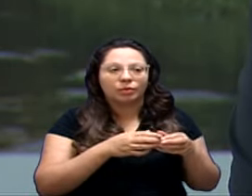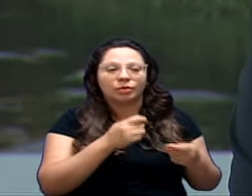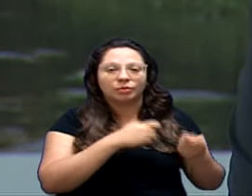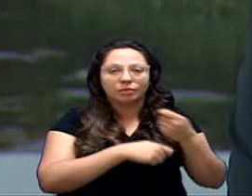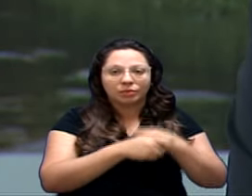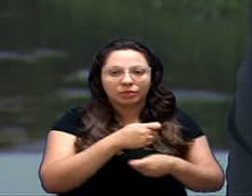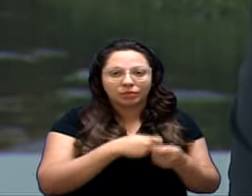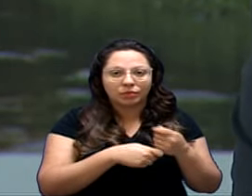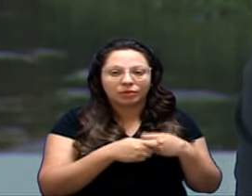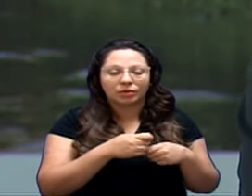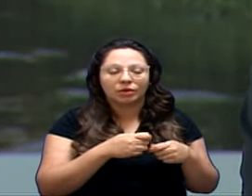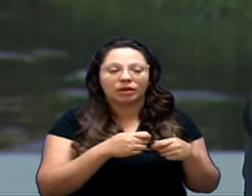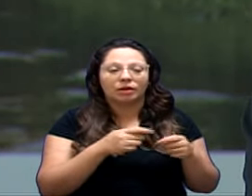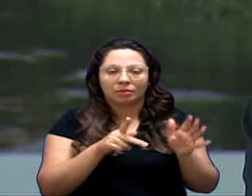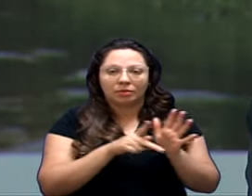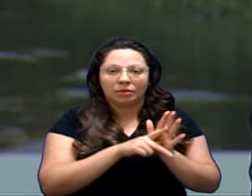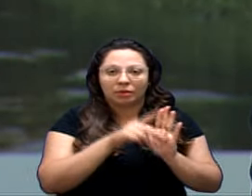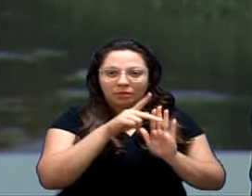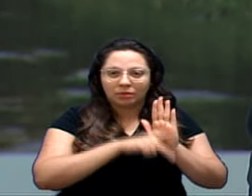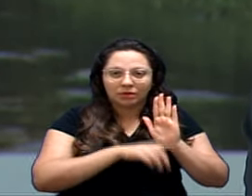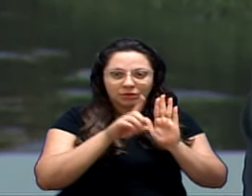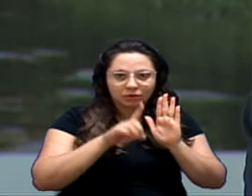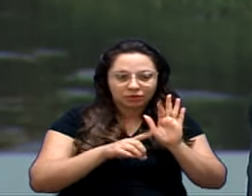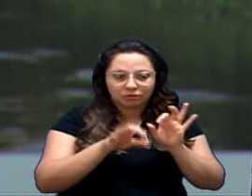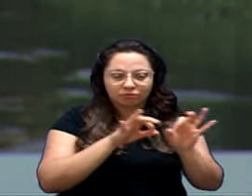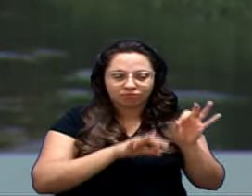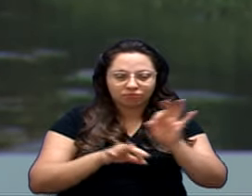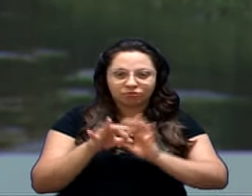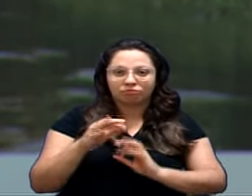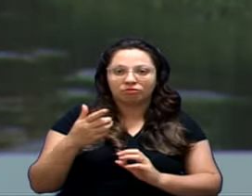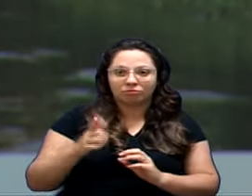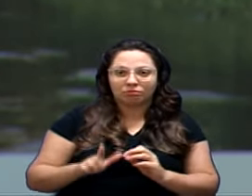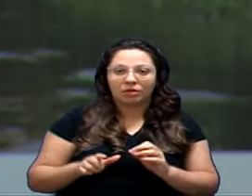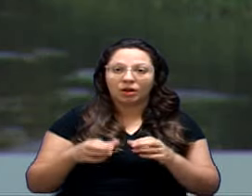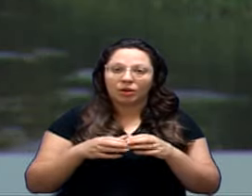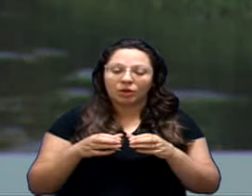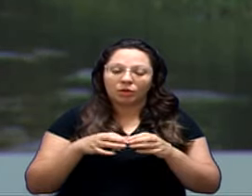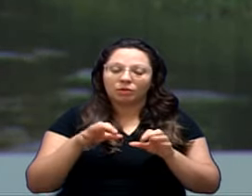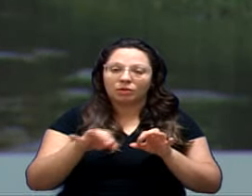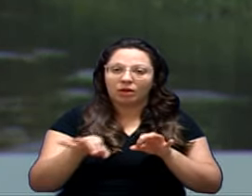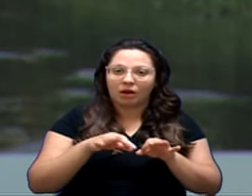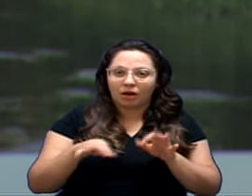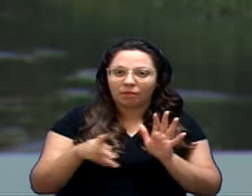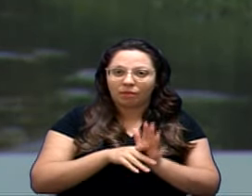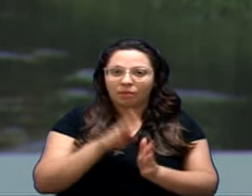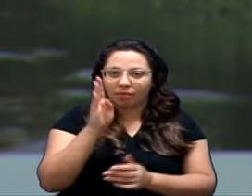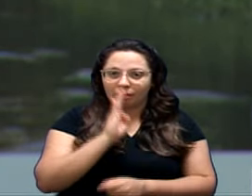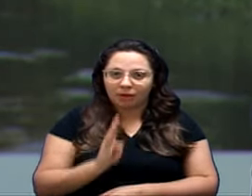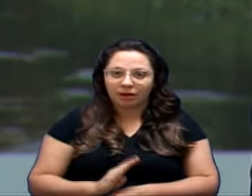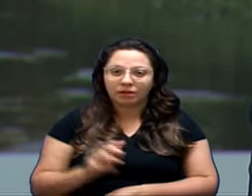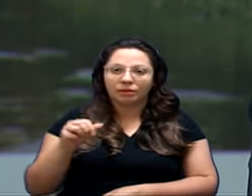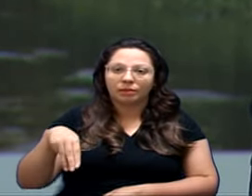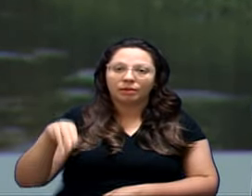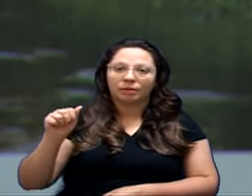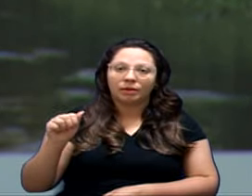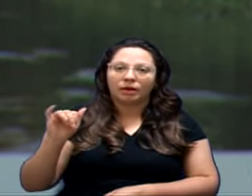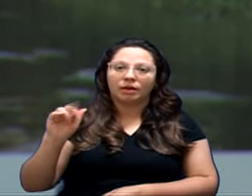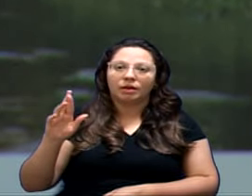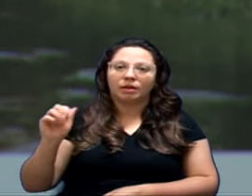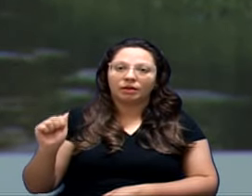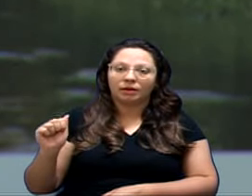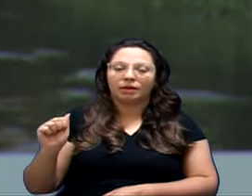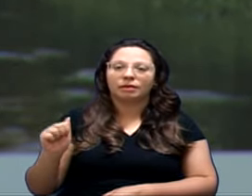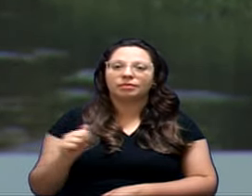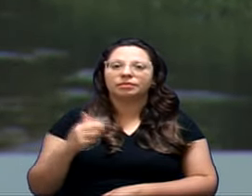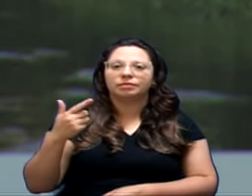aqui a representante do Instituto de arquitetos do Brasil núcleo Sorocaba Maira sfire Henrique de